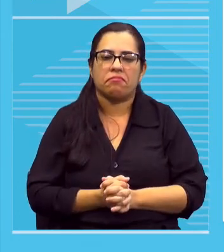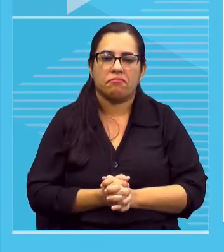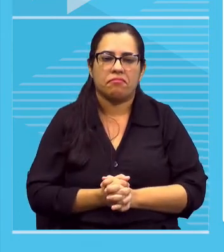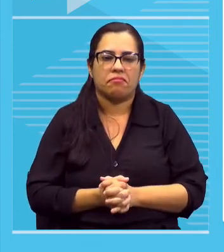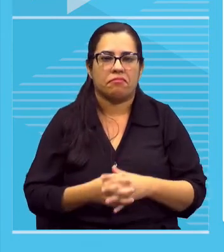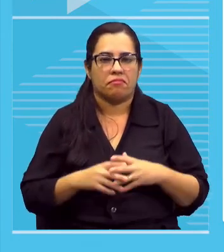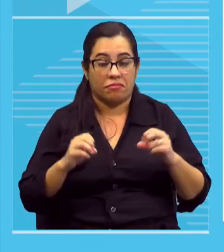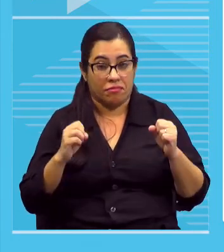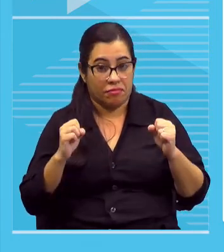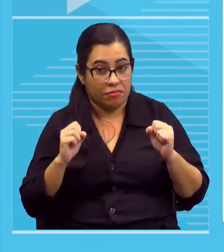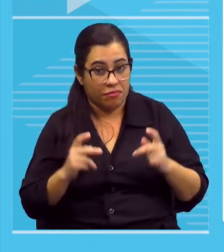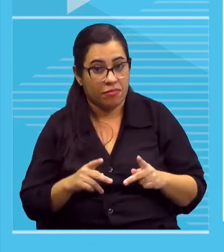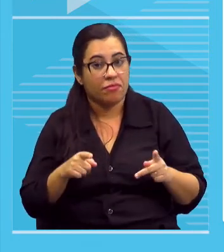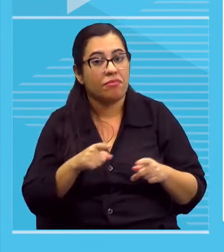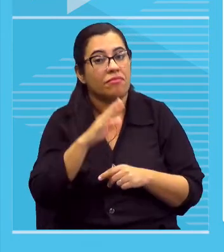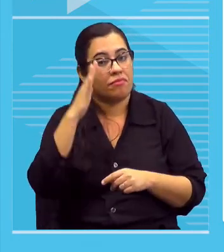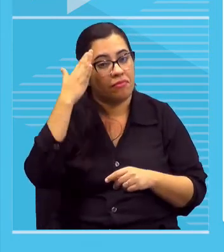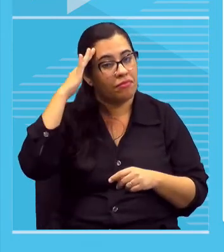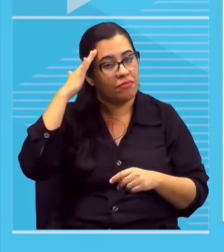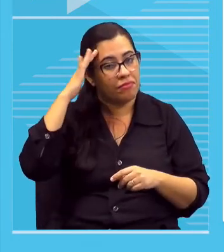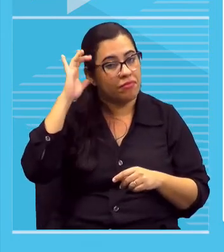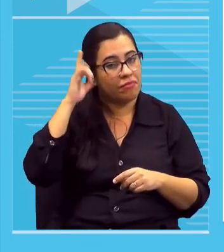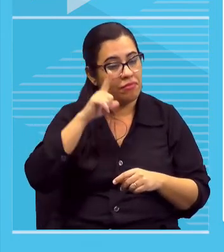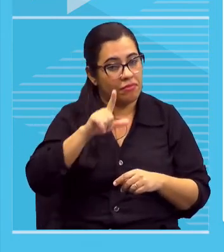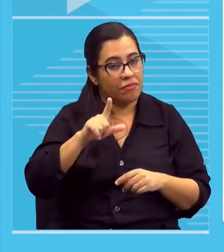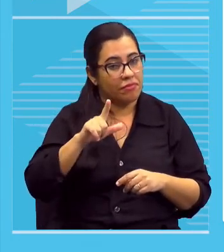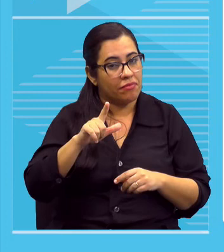O Bacana bacana bacana